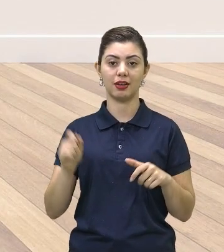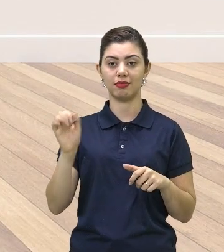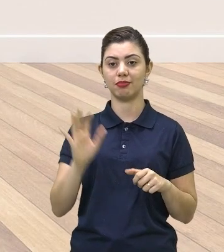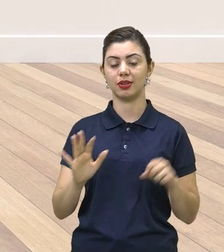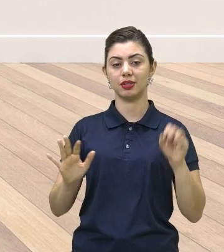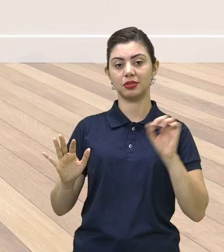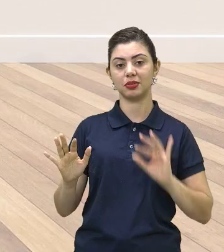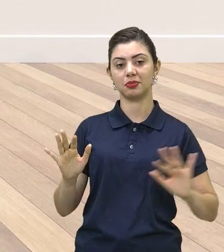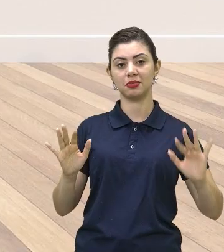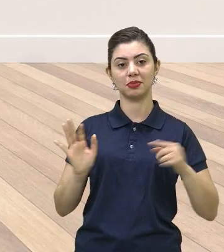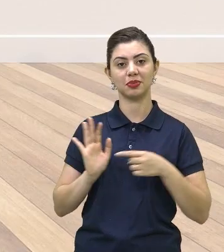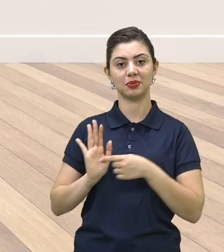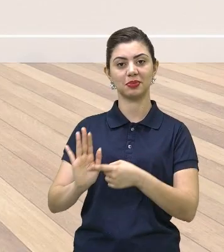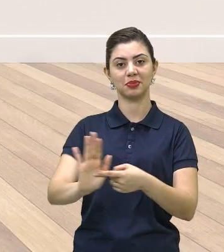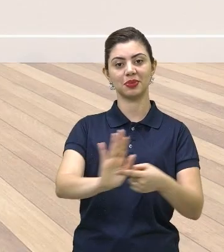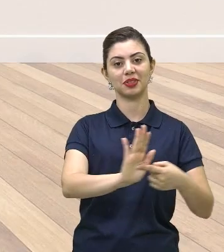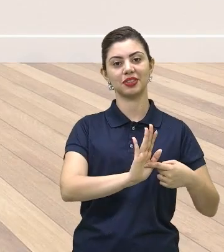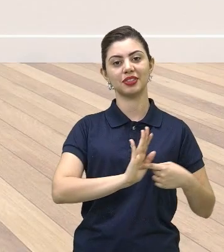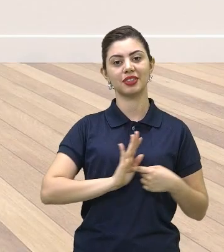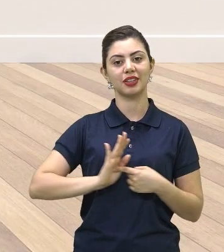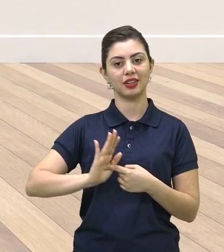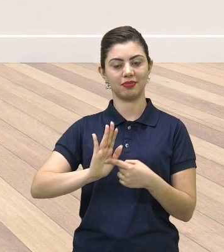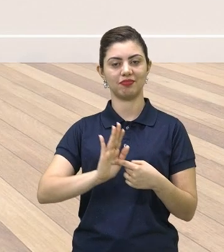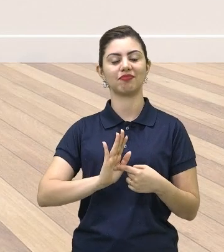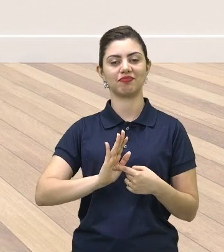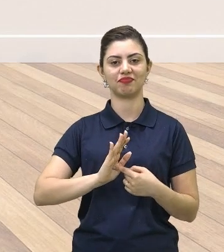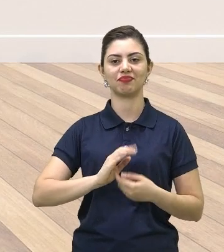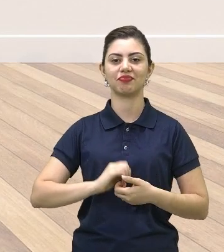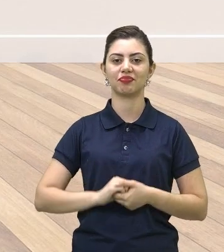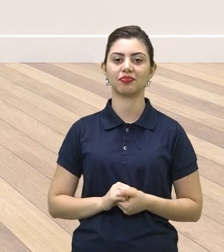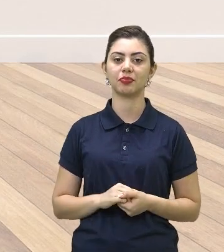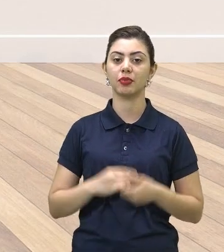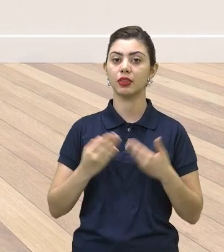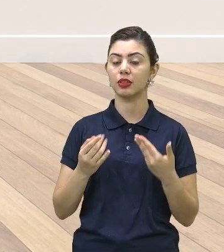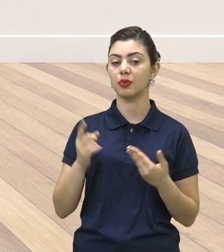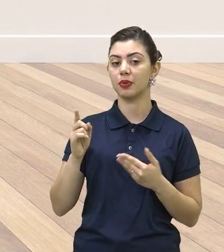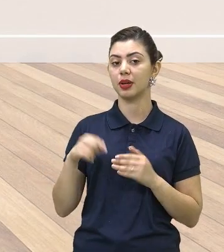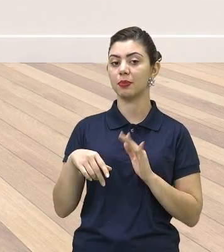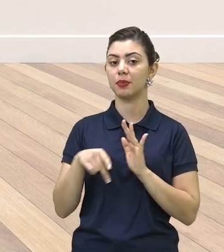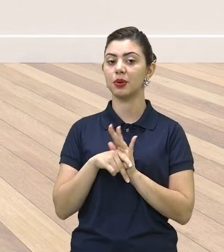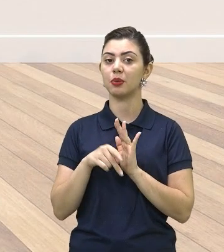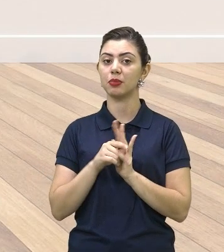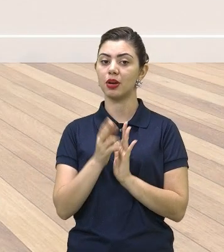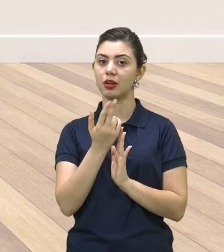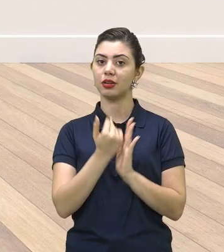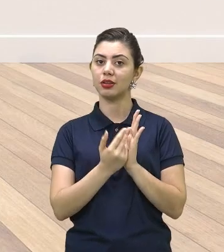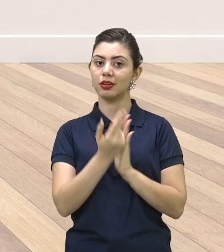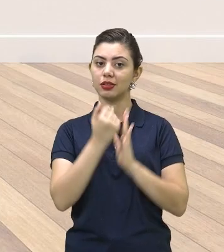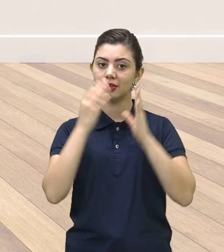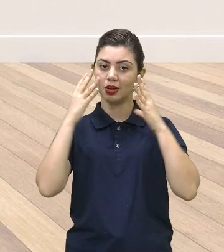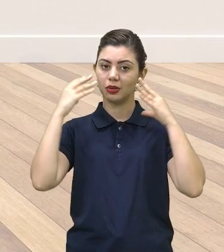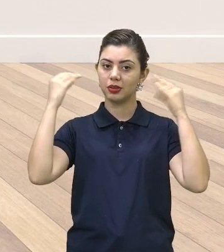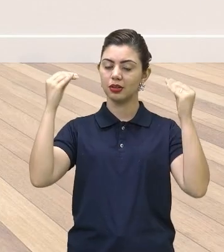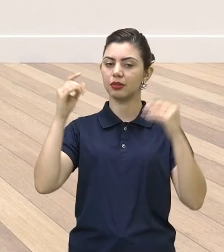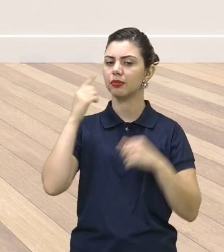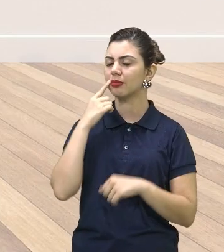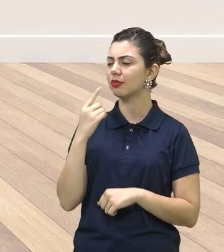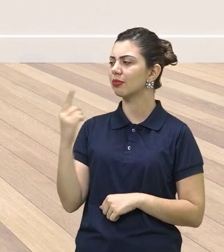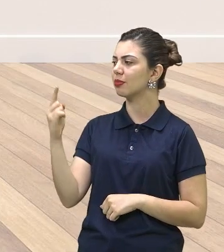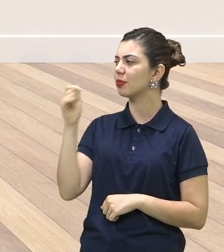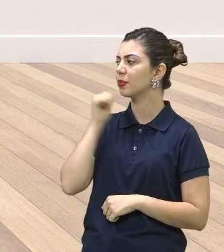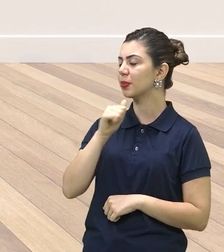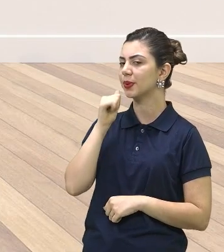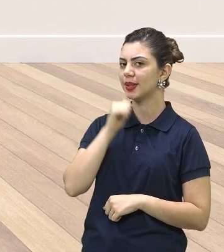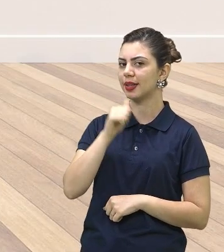foram deixadas por esse Brasil holandês, tá certo? Então, nós temos aqui uma mulher tapuio, que é, então, aí do